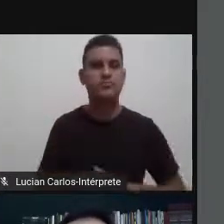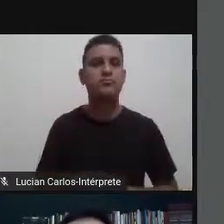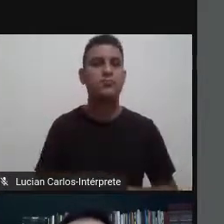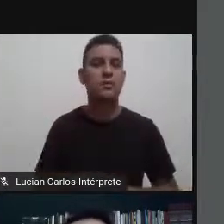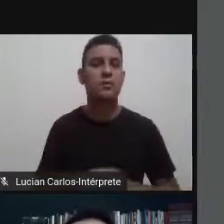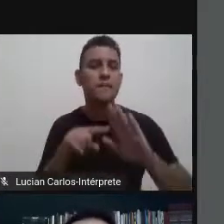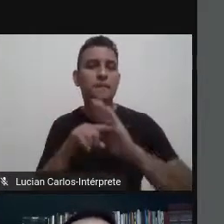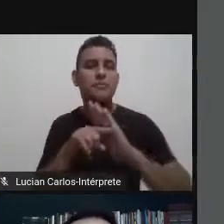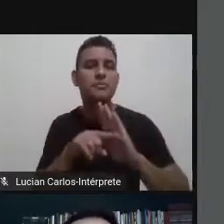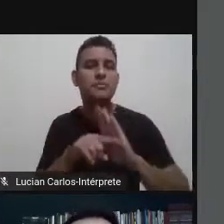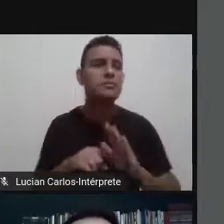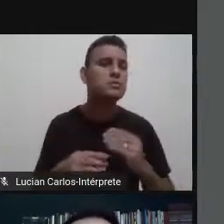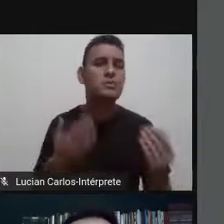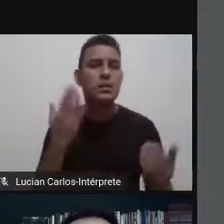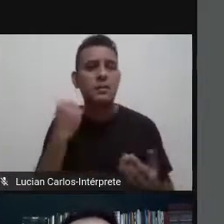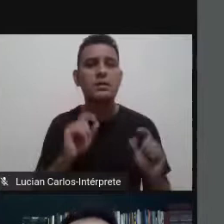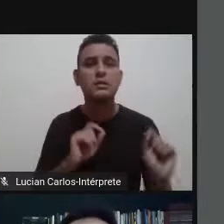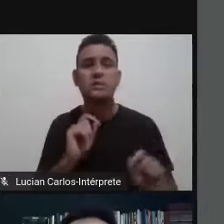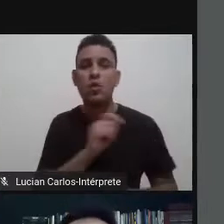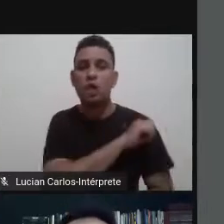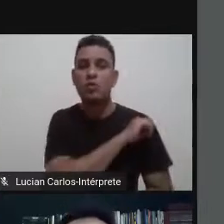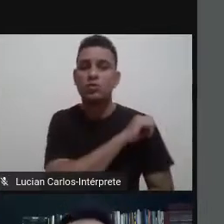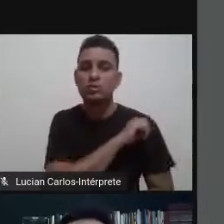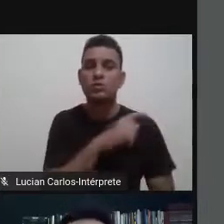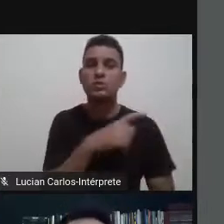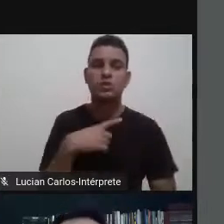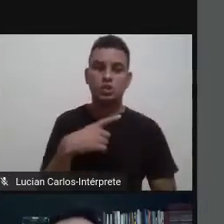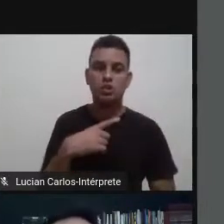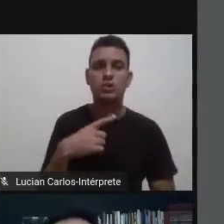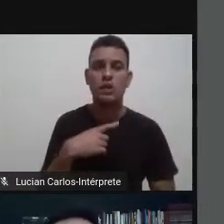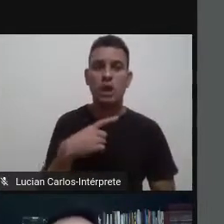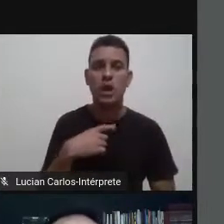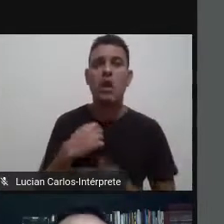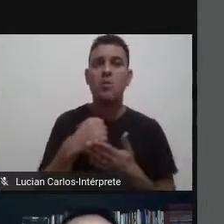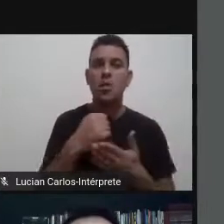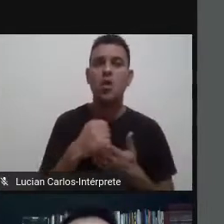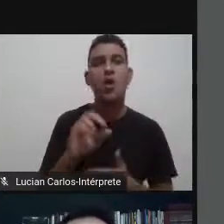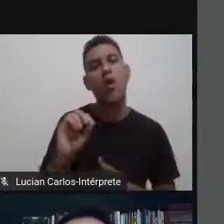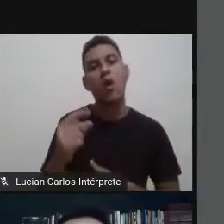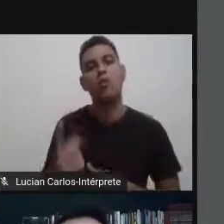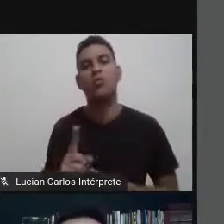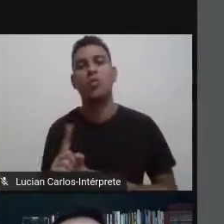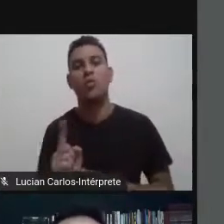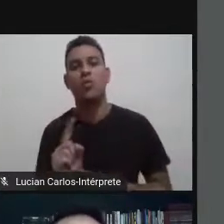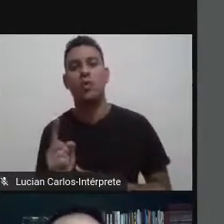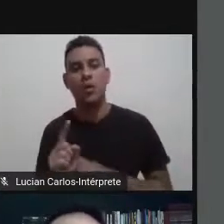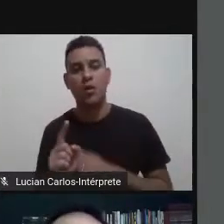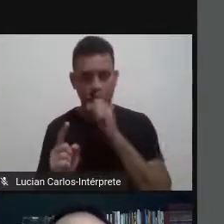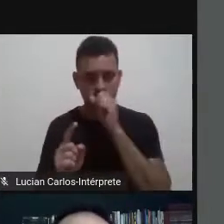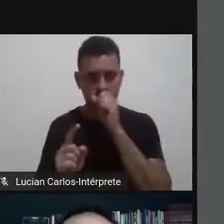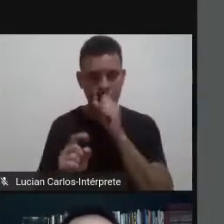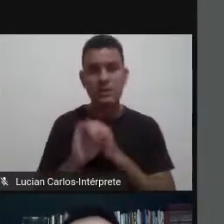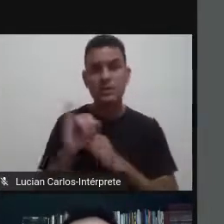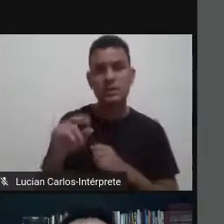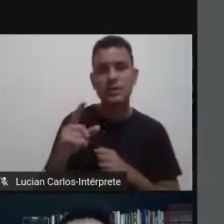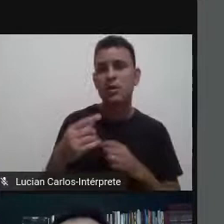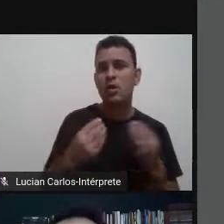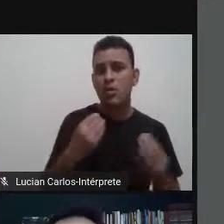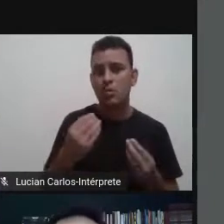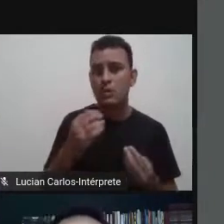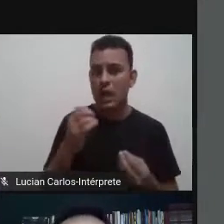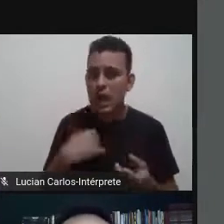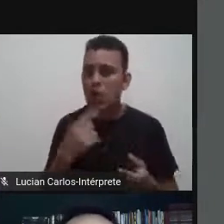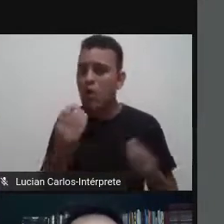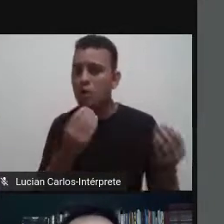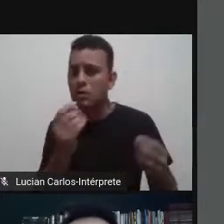procurava saber se o aluno estava sendo atendido, acessando a APNP, se não estava, se estava, de que maneira ele estava